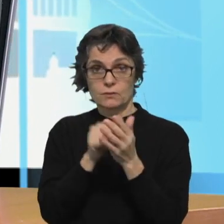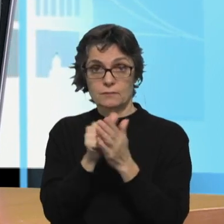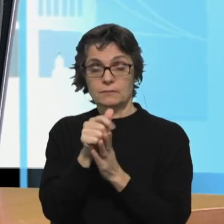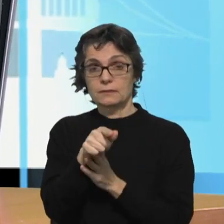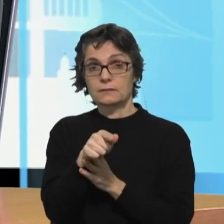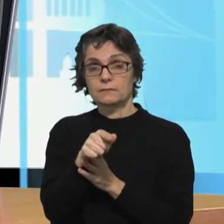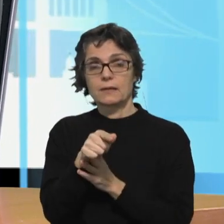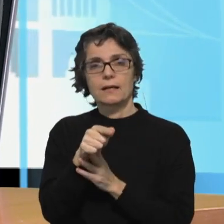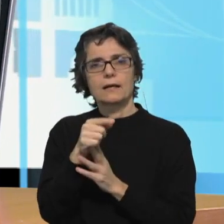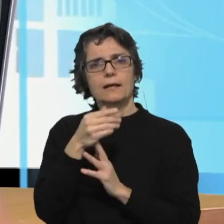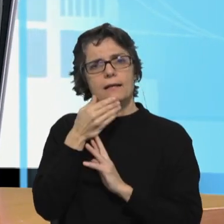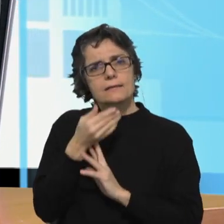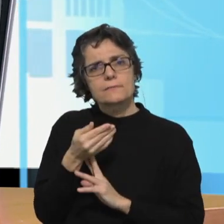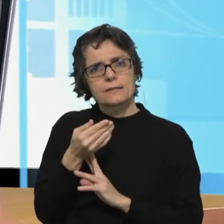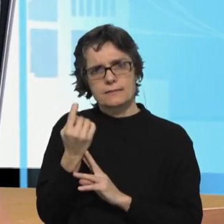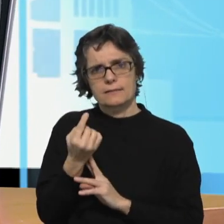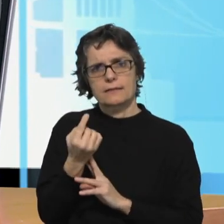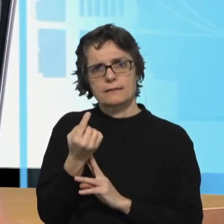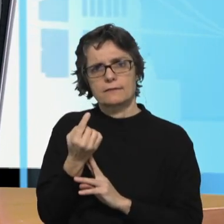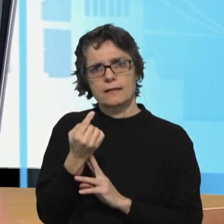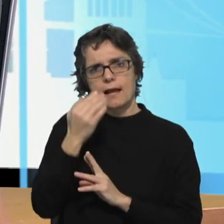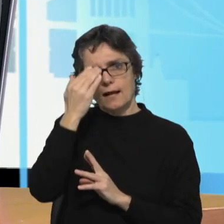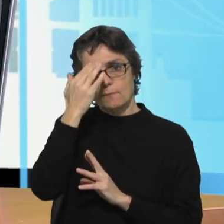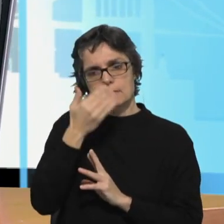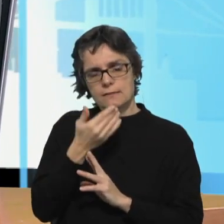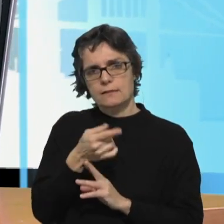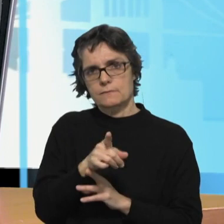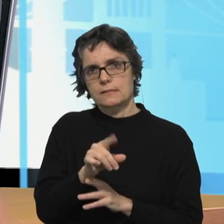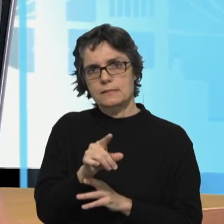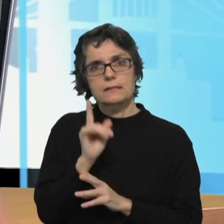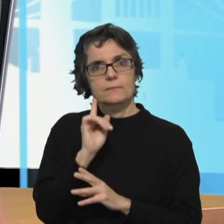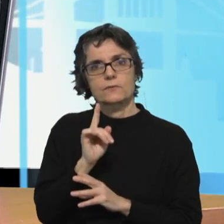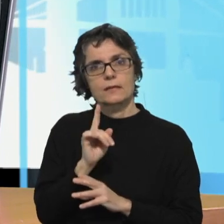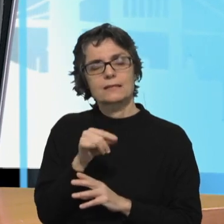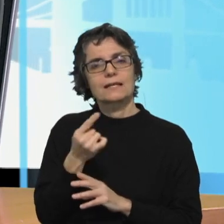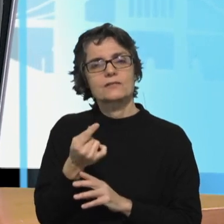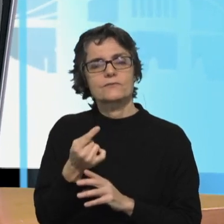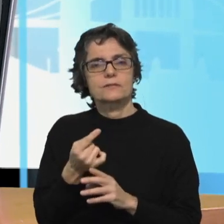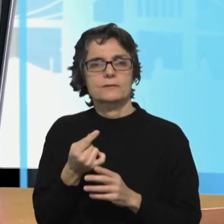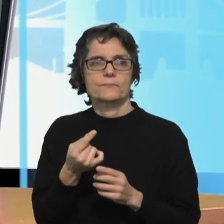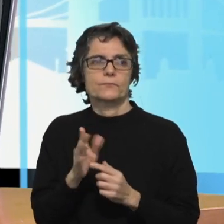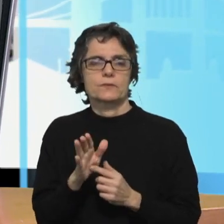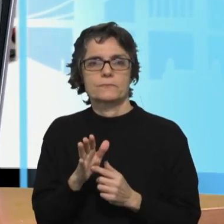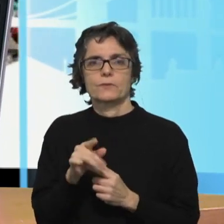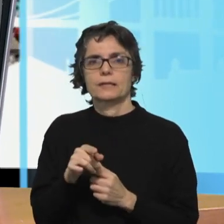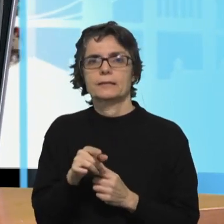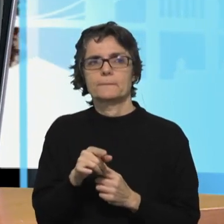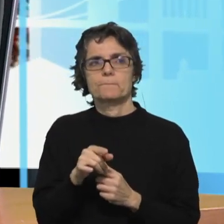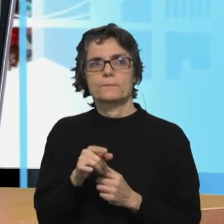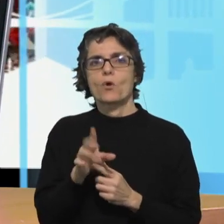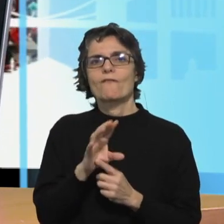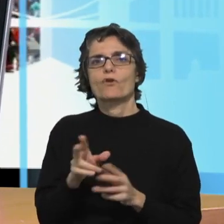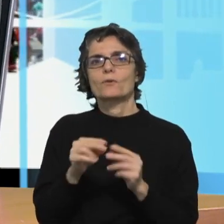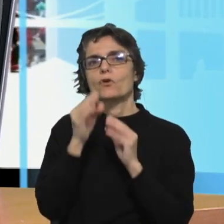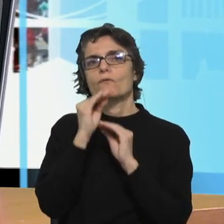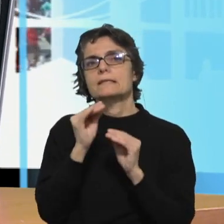sendo assim completamente originais, talvez não tenham estado tanto em destaque. Ou seja, estamos a passar de um catequese, de